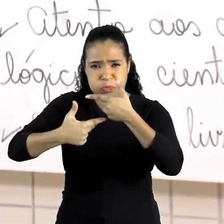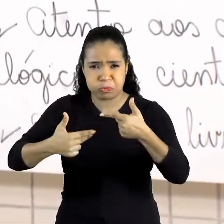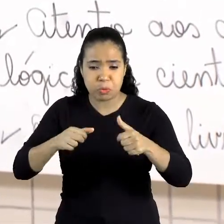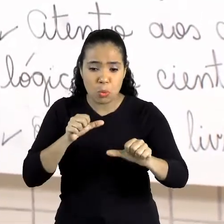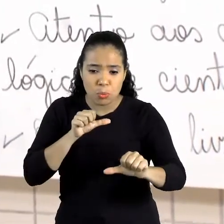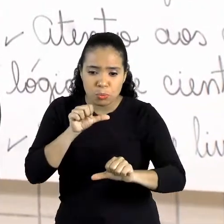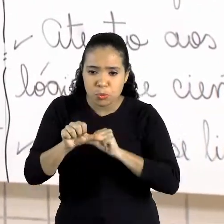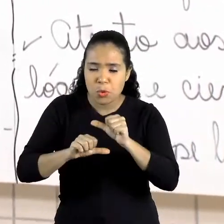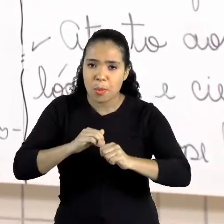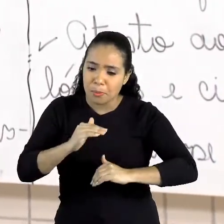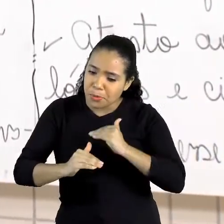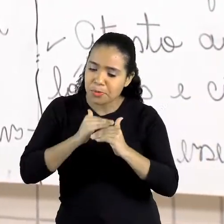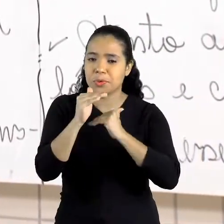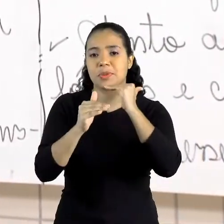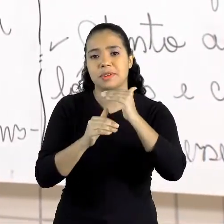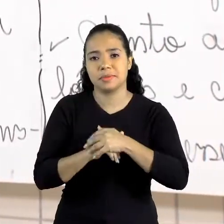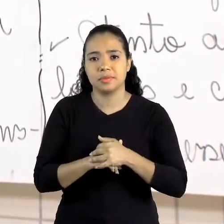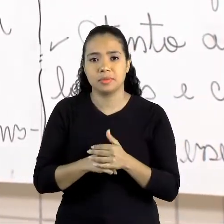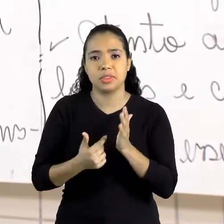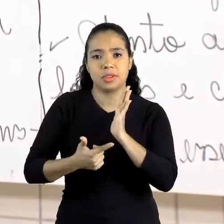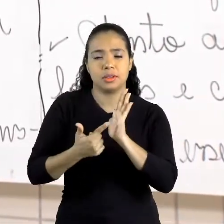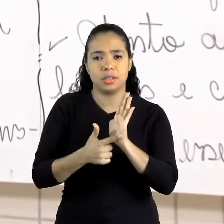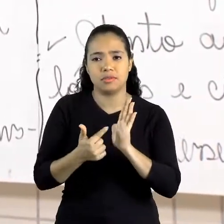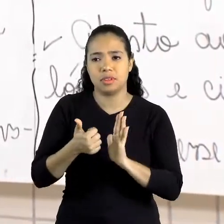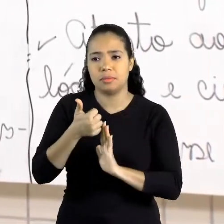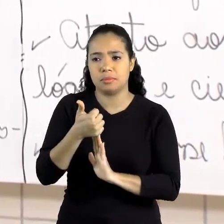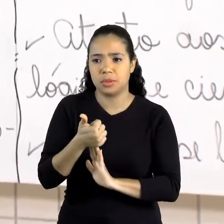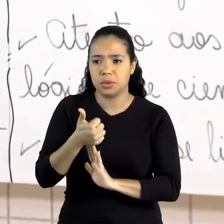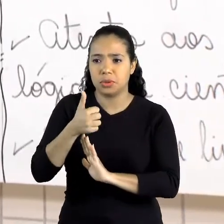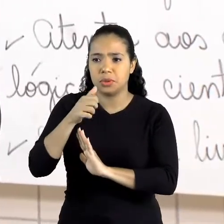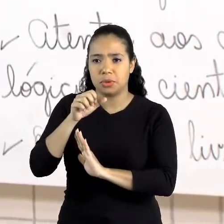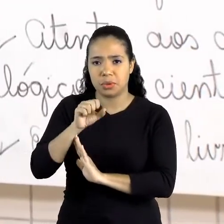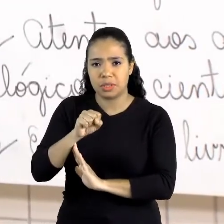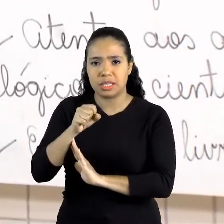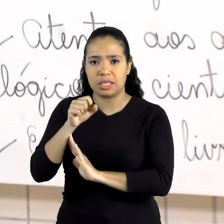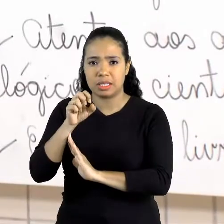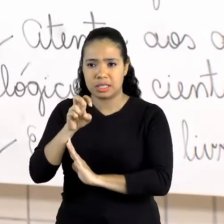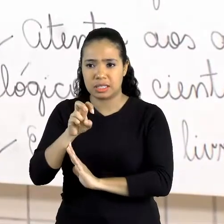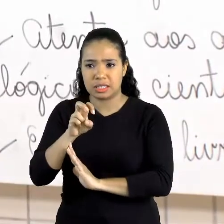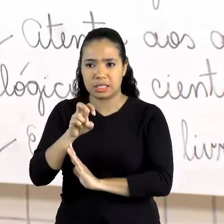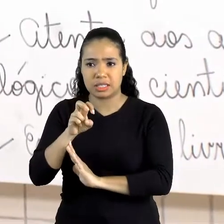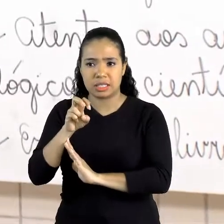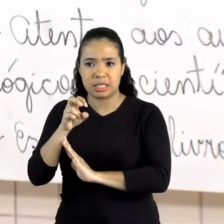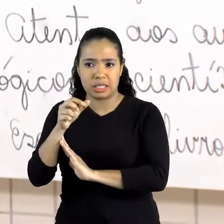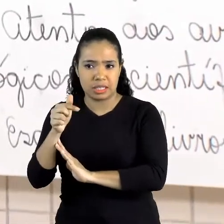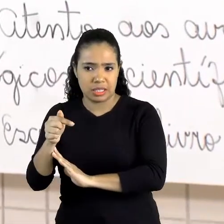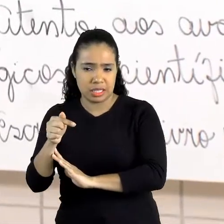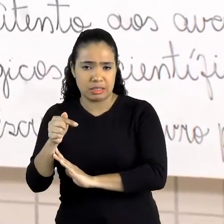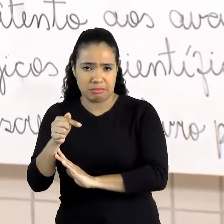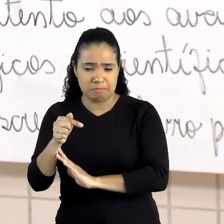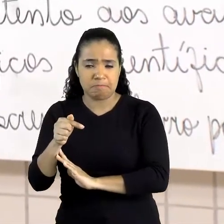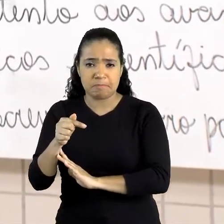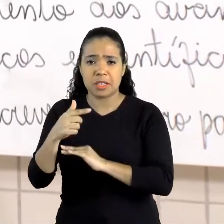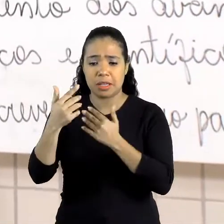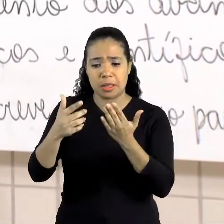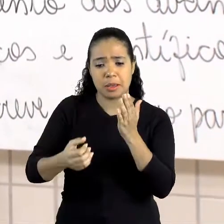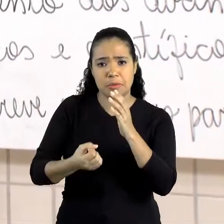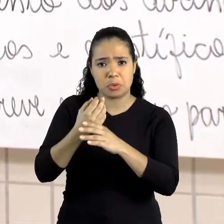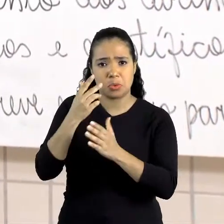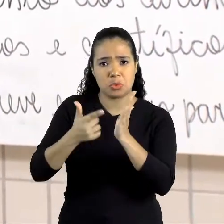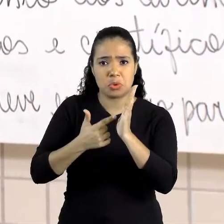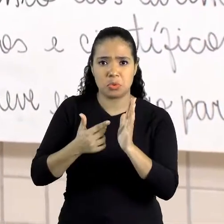1873 que foi escrito o livro. Por volta do século XIX, as pessoas não tinham os meios de transporte que nós temos